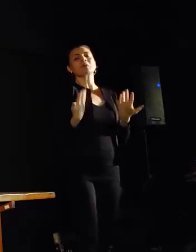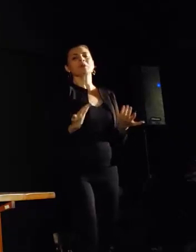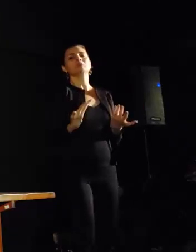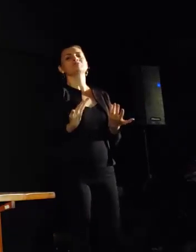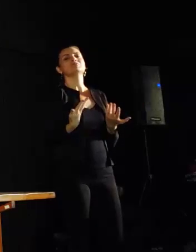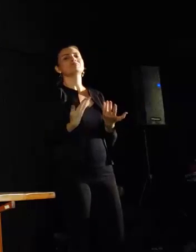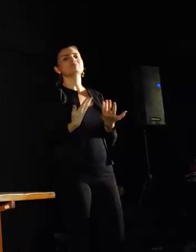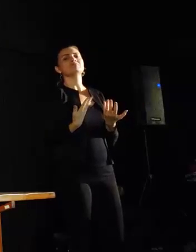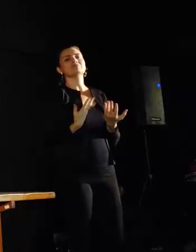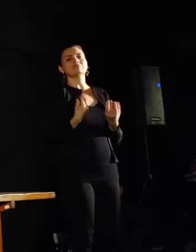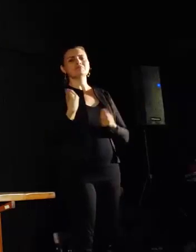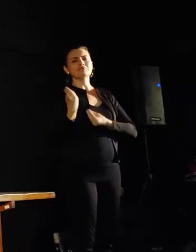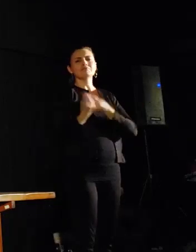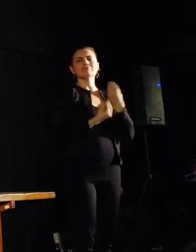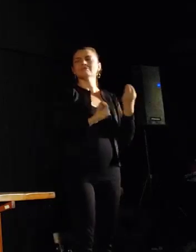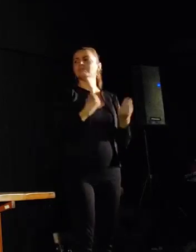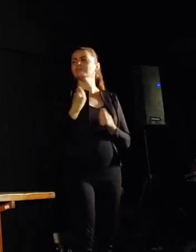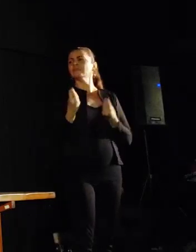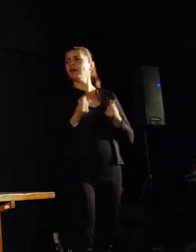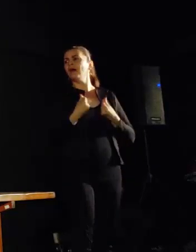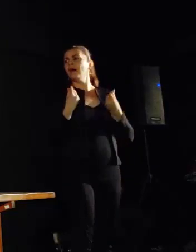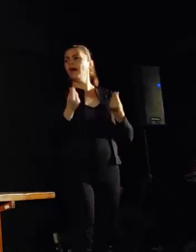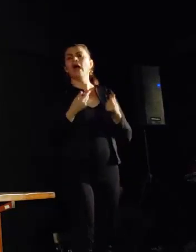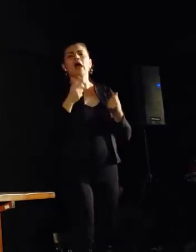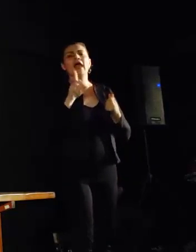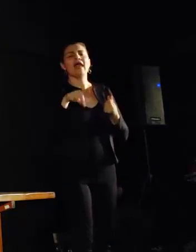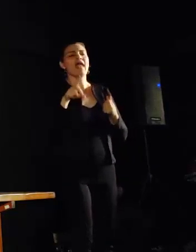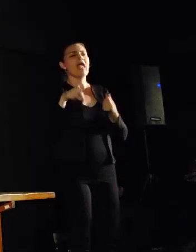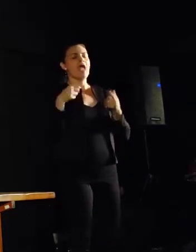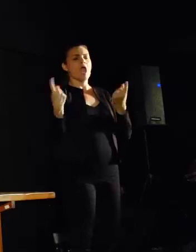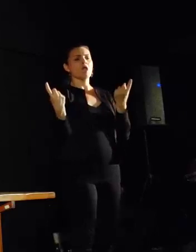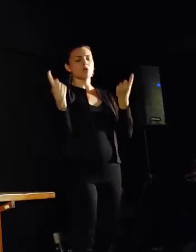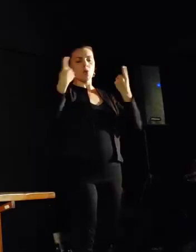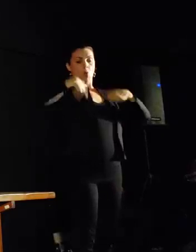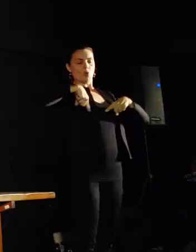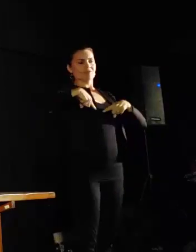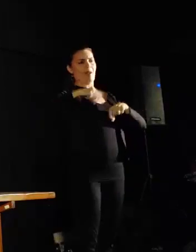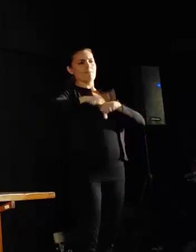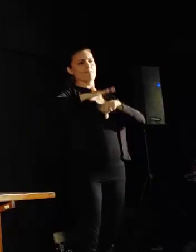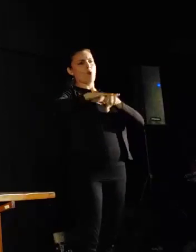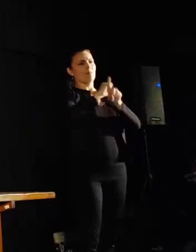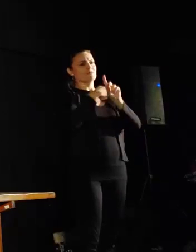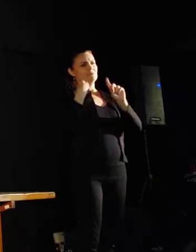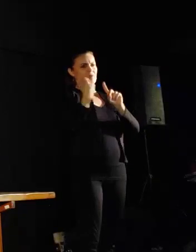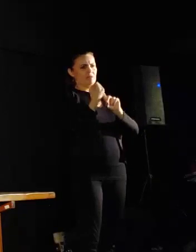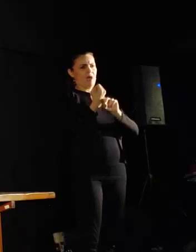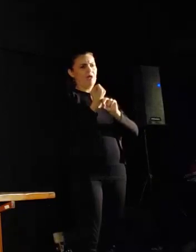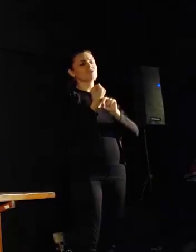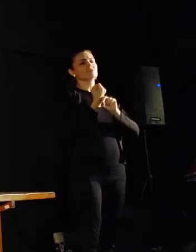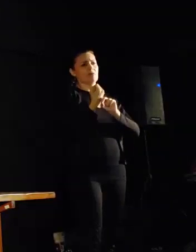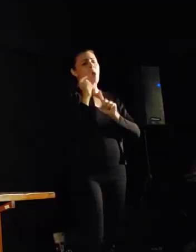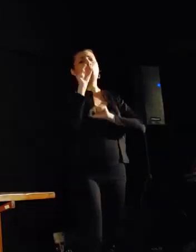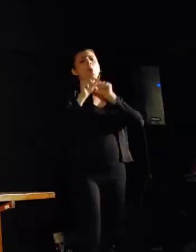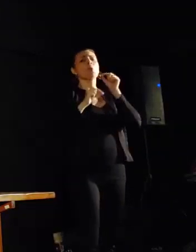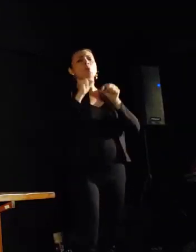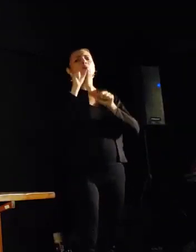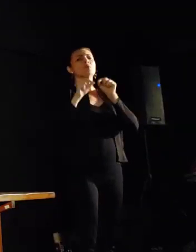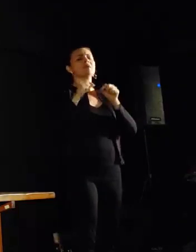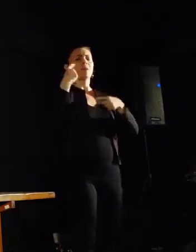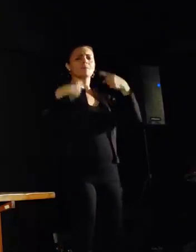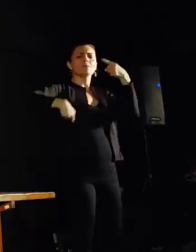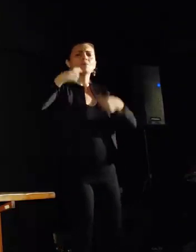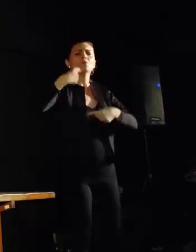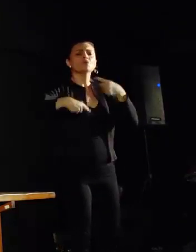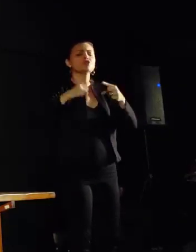isso é alguma coisa que vai contra a nossa própria ideia de sociedade. Na verdade, o que a política ela aparece para